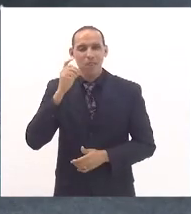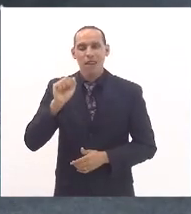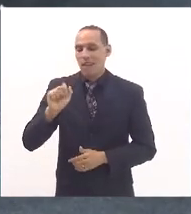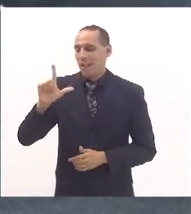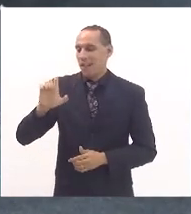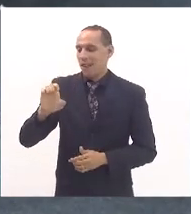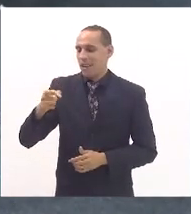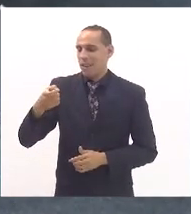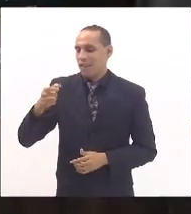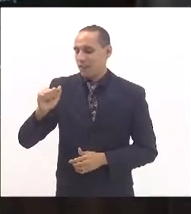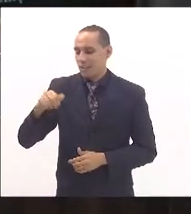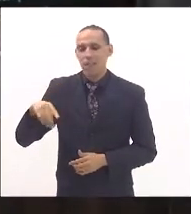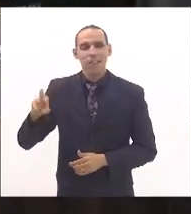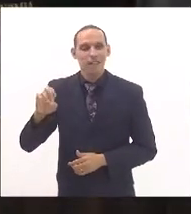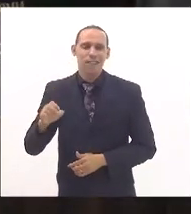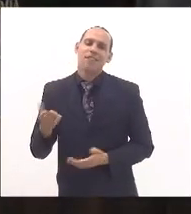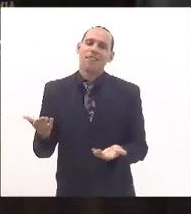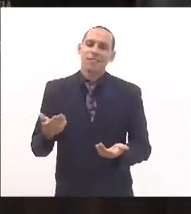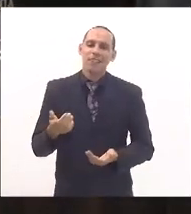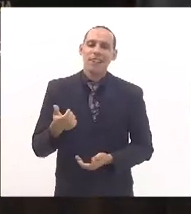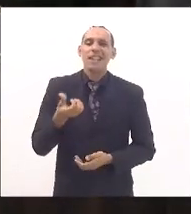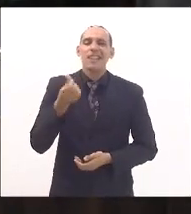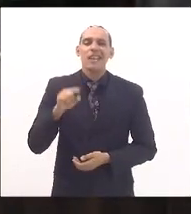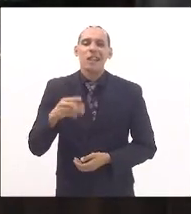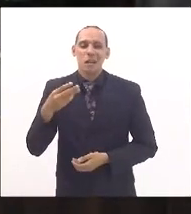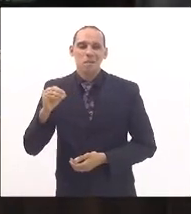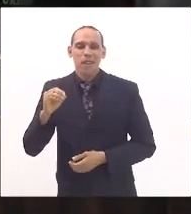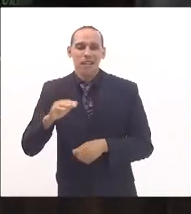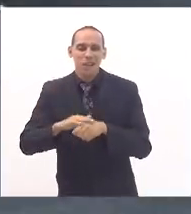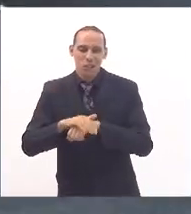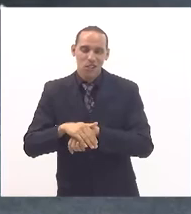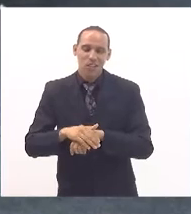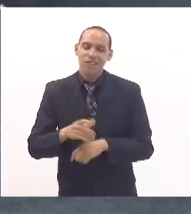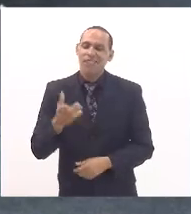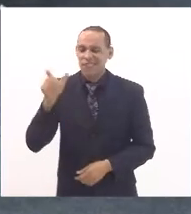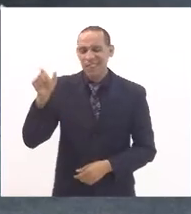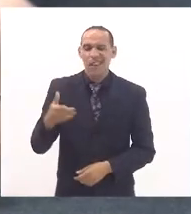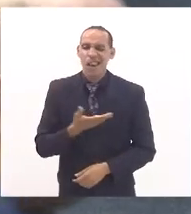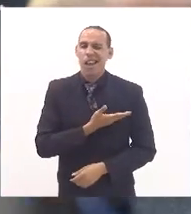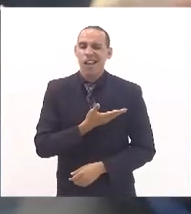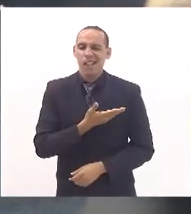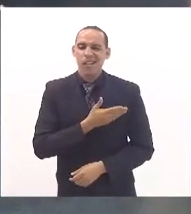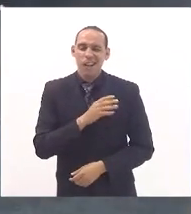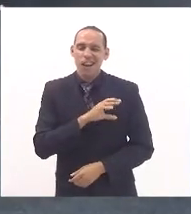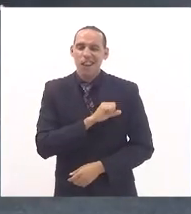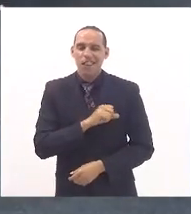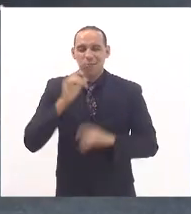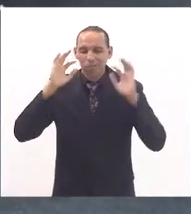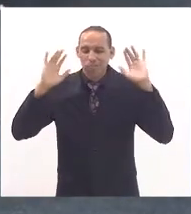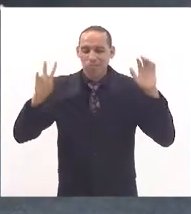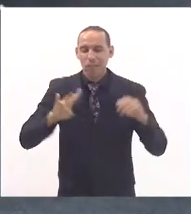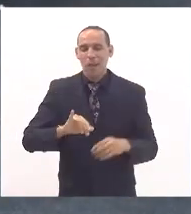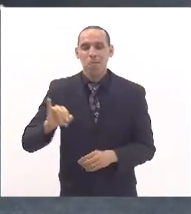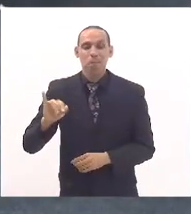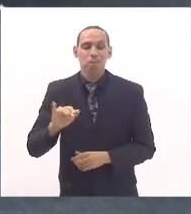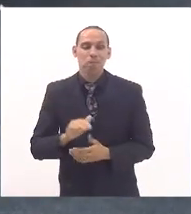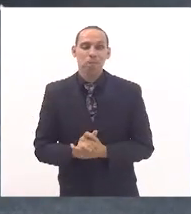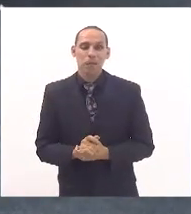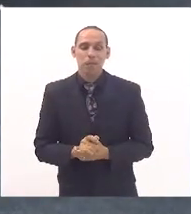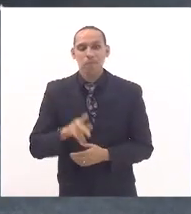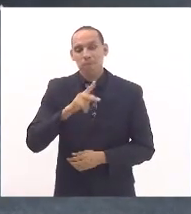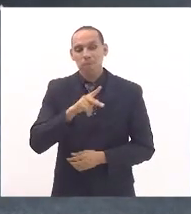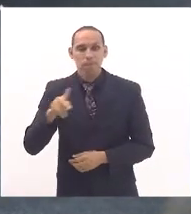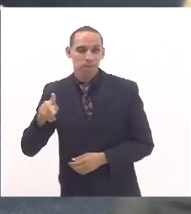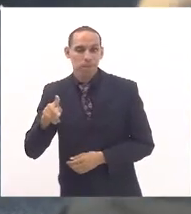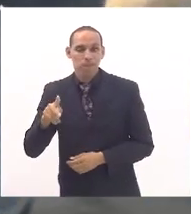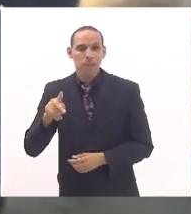é... 6:30 da noite, vamos que vamos. Deputado Alexandre é amigo, querido, e vai fazer uma boa reflexão. Senhor